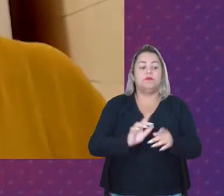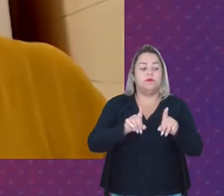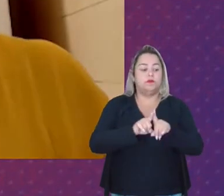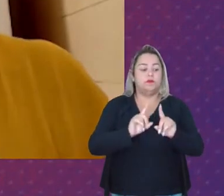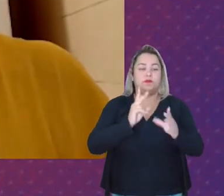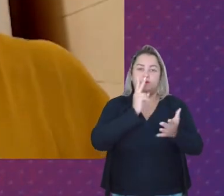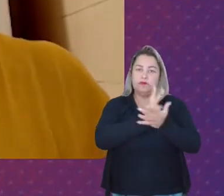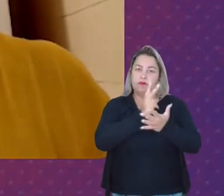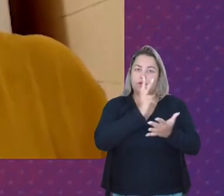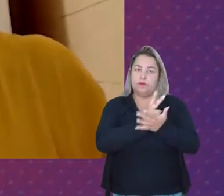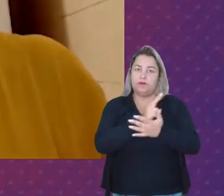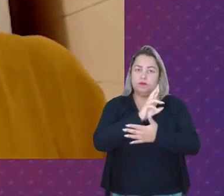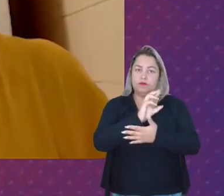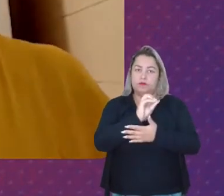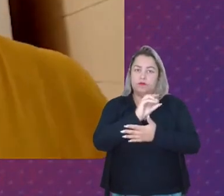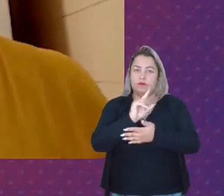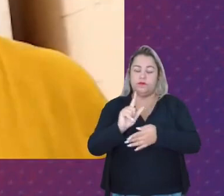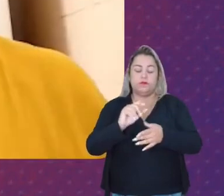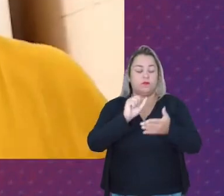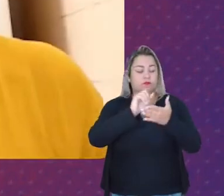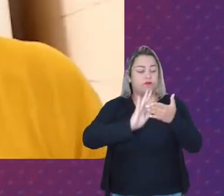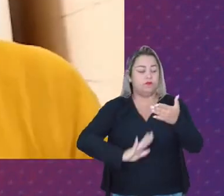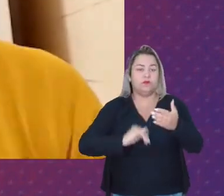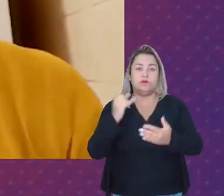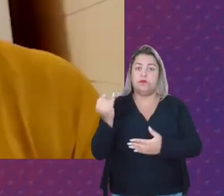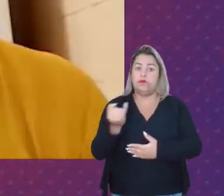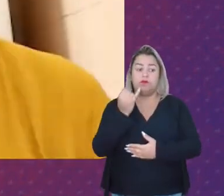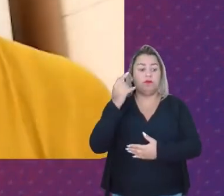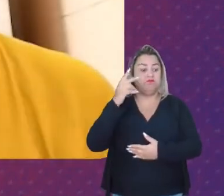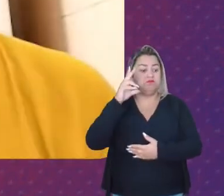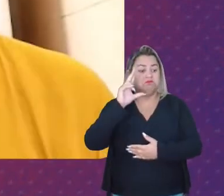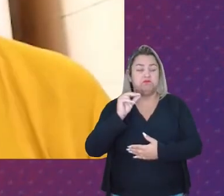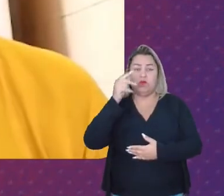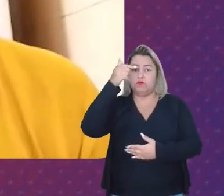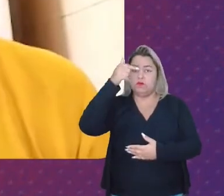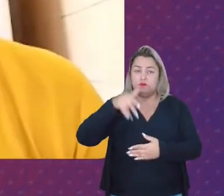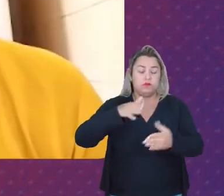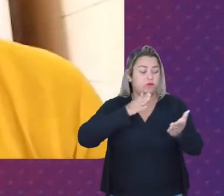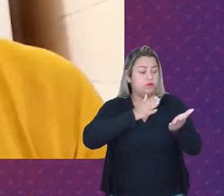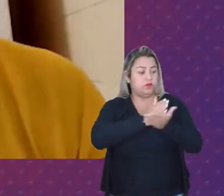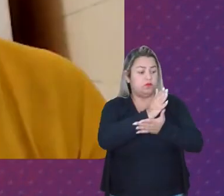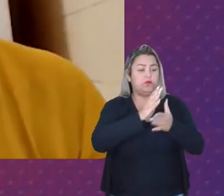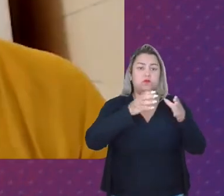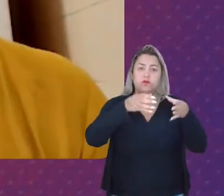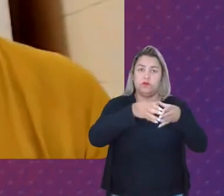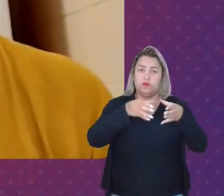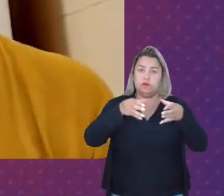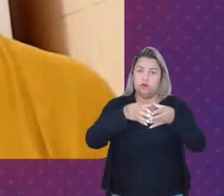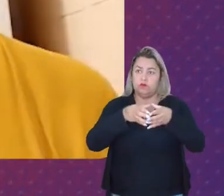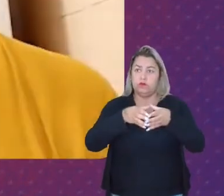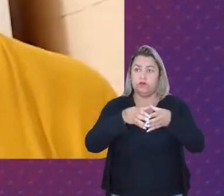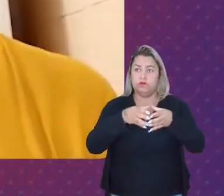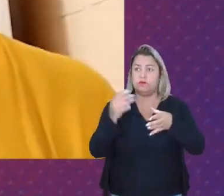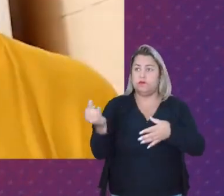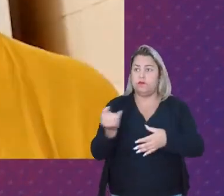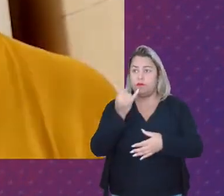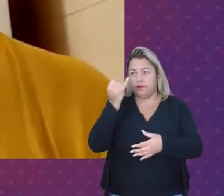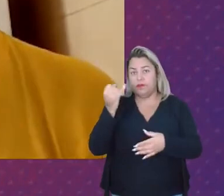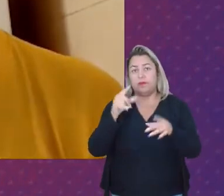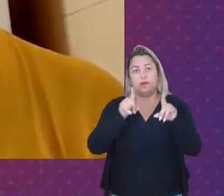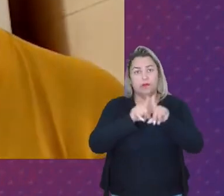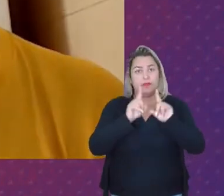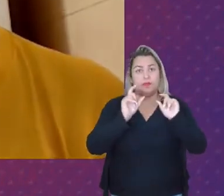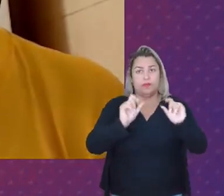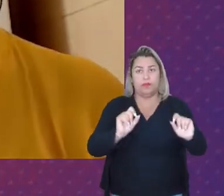no rol de atividades essenciais, não conseguimos entrar nos grupos prioritários, findou que a gente ficou